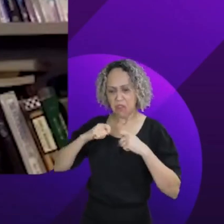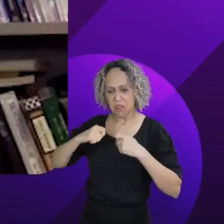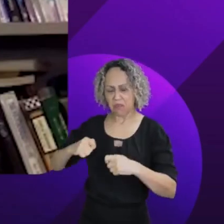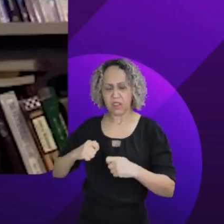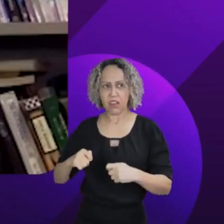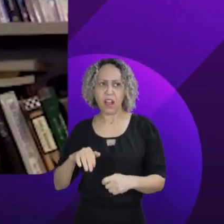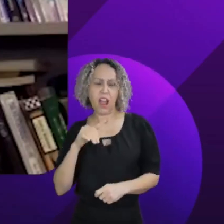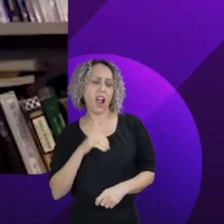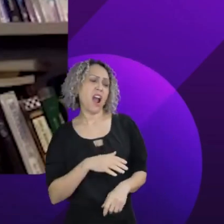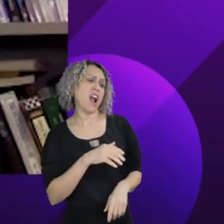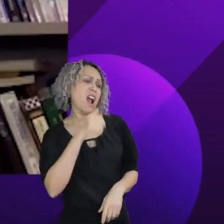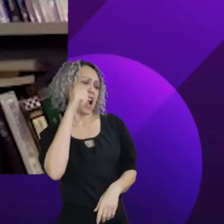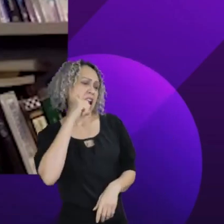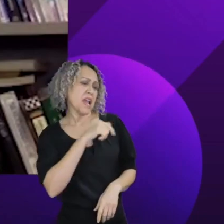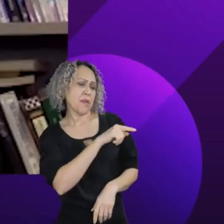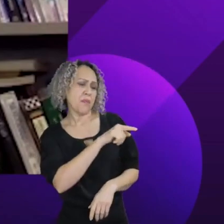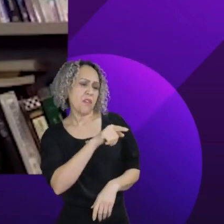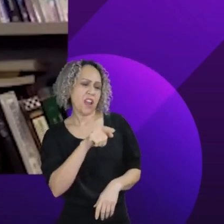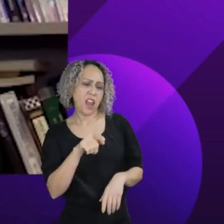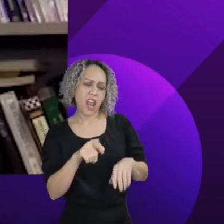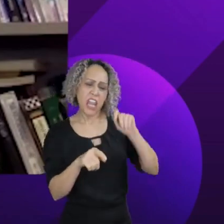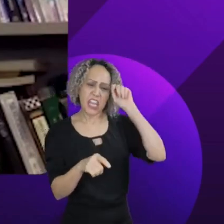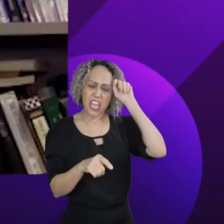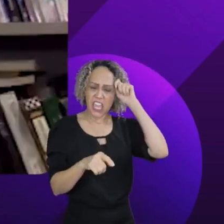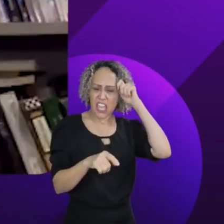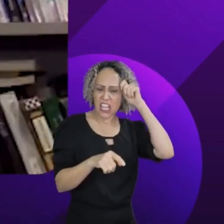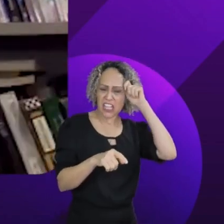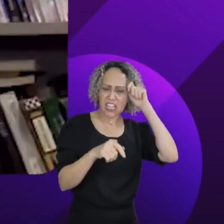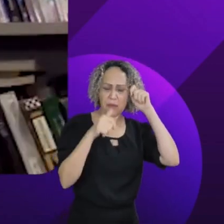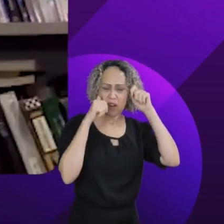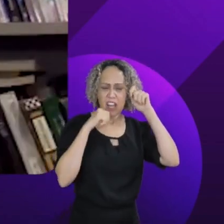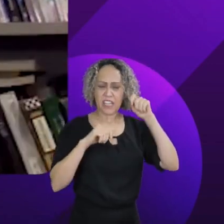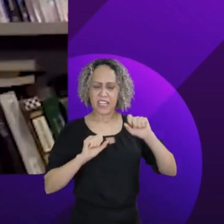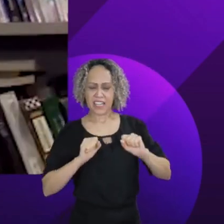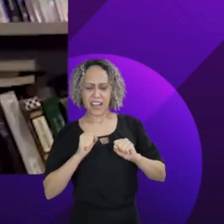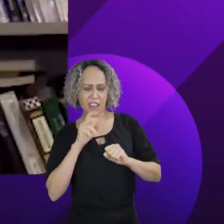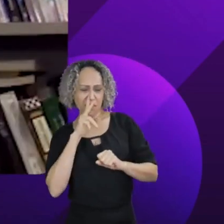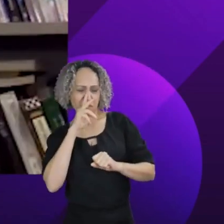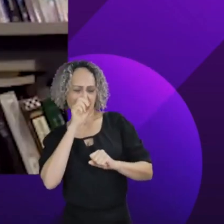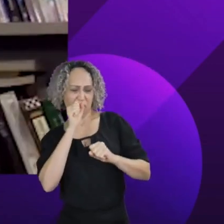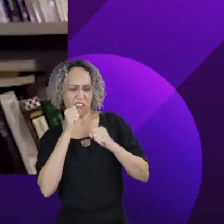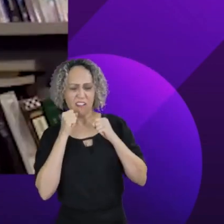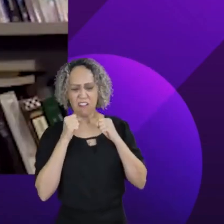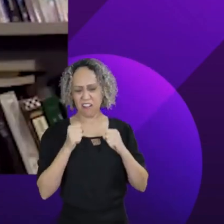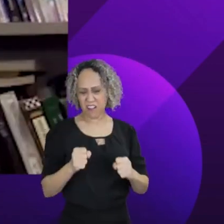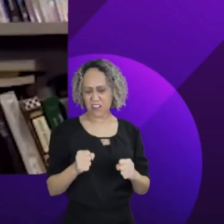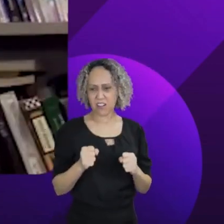forte, pau para toda obra, não tem que assumir, que internalizar